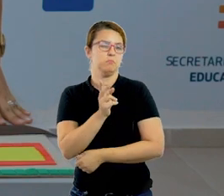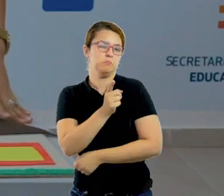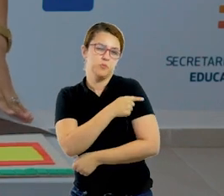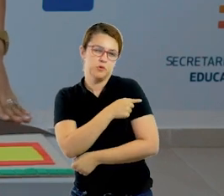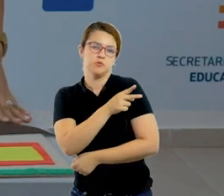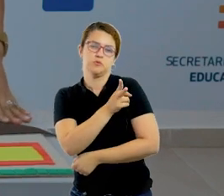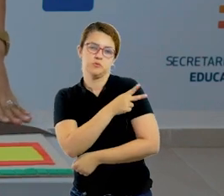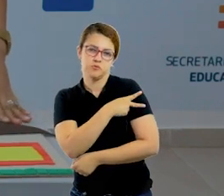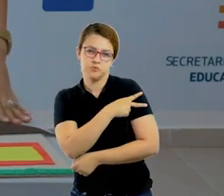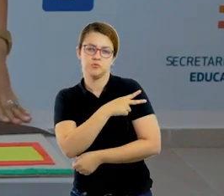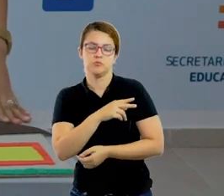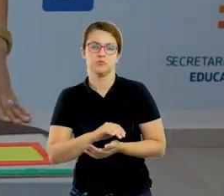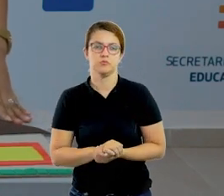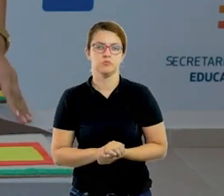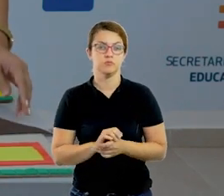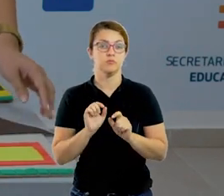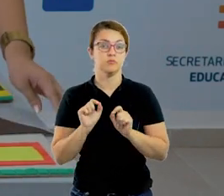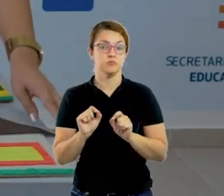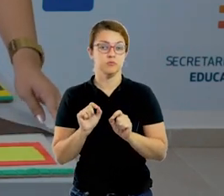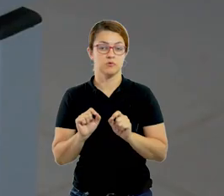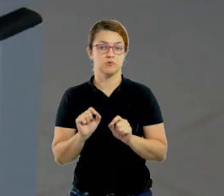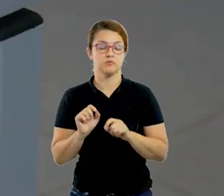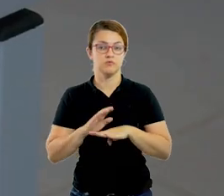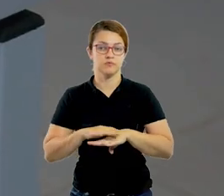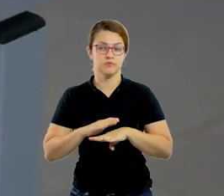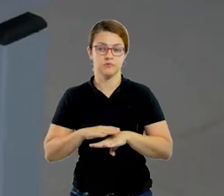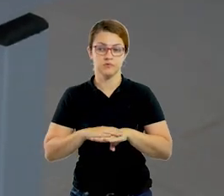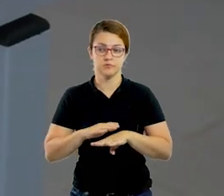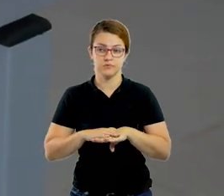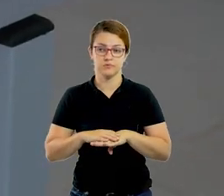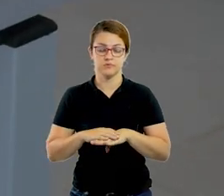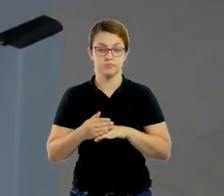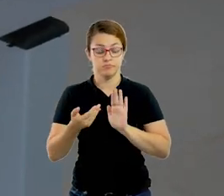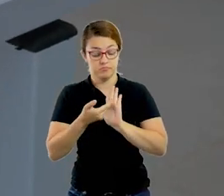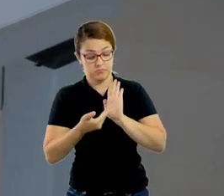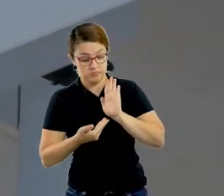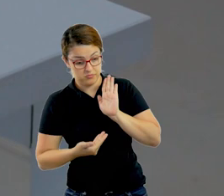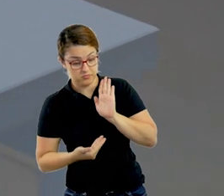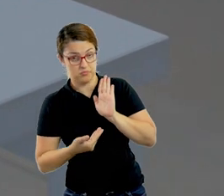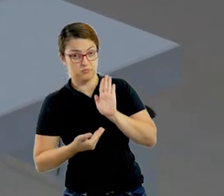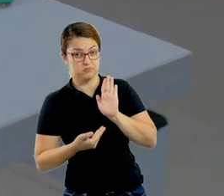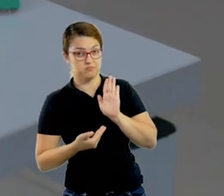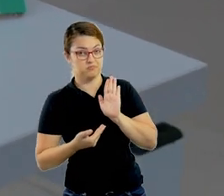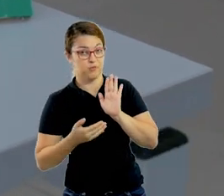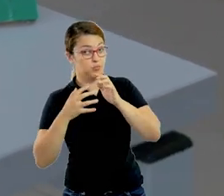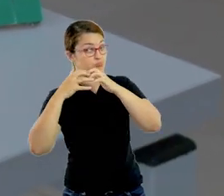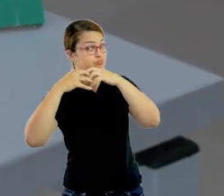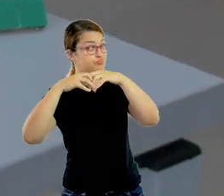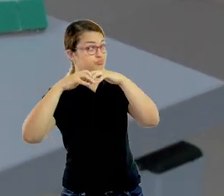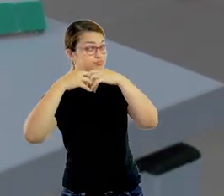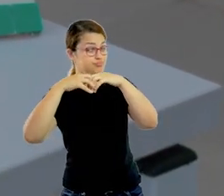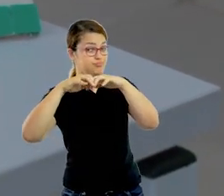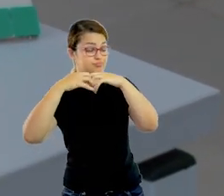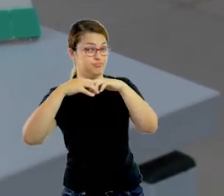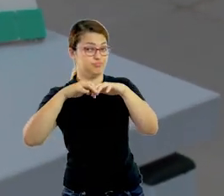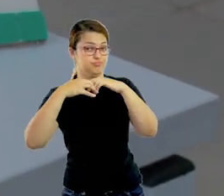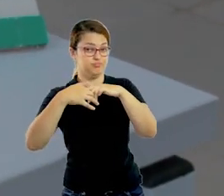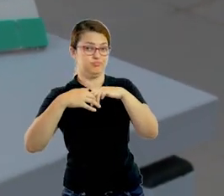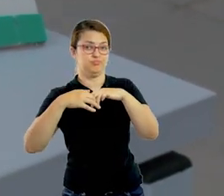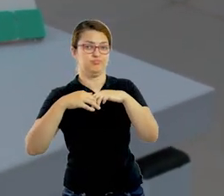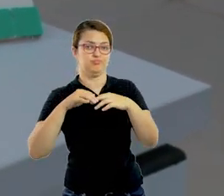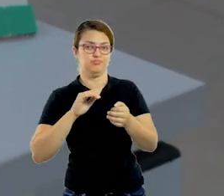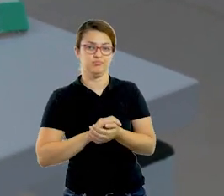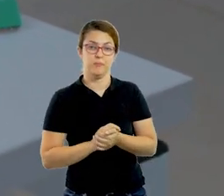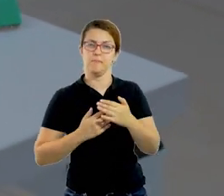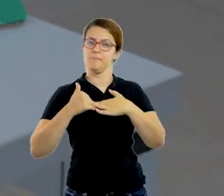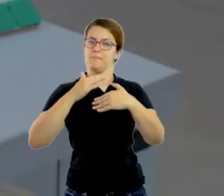segundo ano, que eles vão ter o quê? Eles vão ter que usar criatividade, eles vão ter que ter